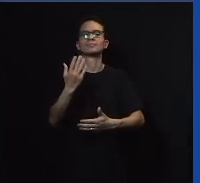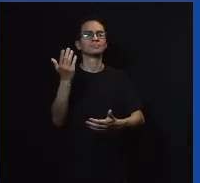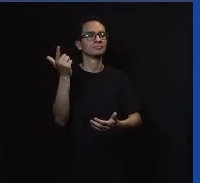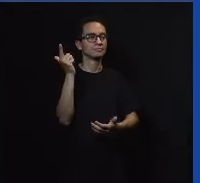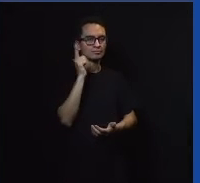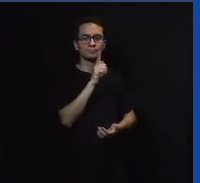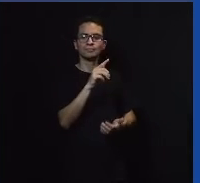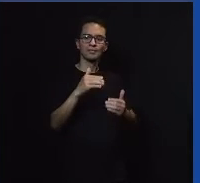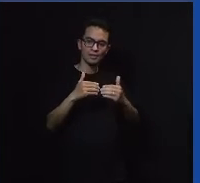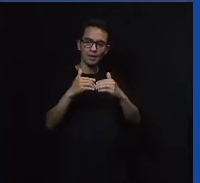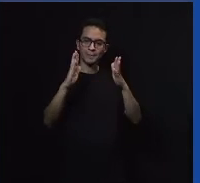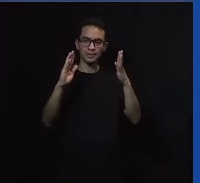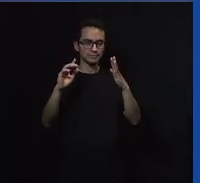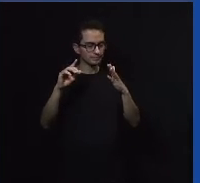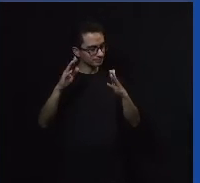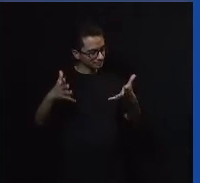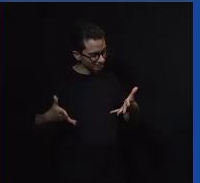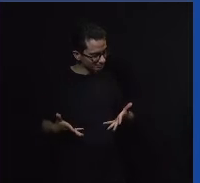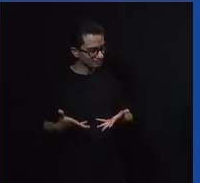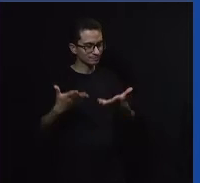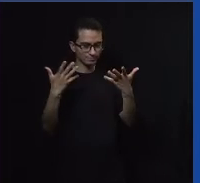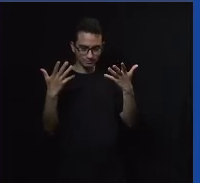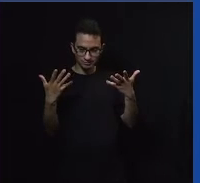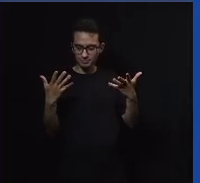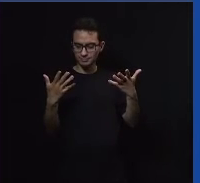abertos e bem animados, na verdade, a participar.